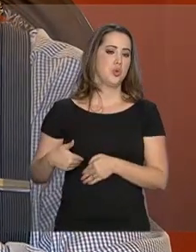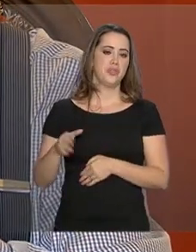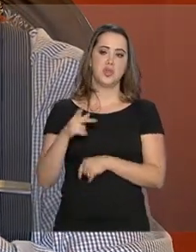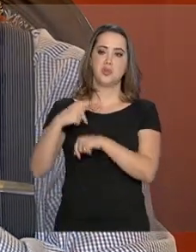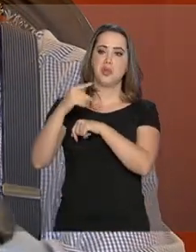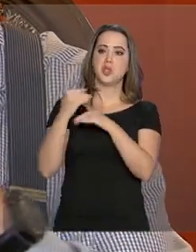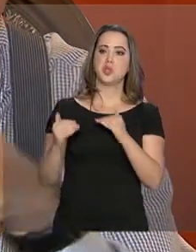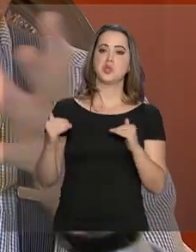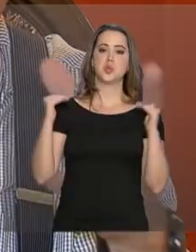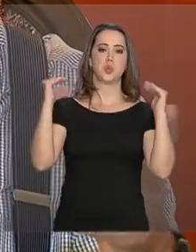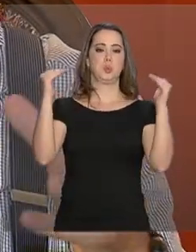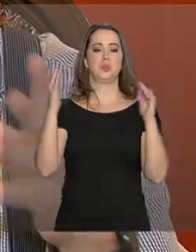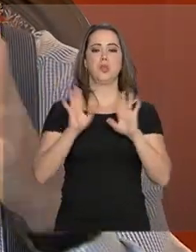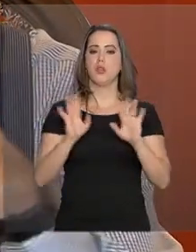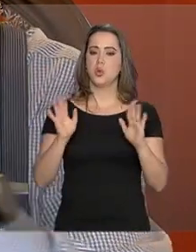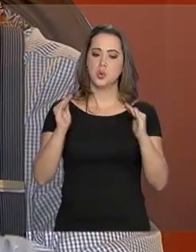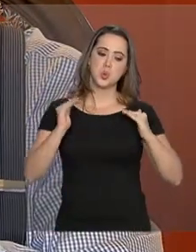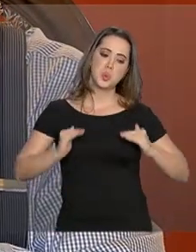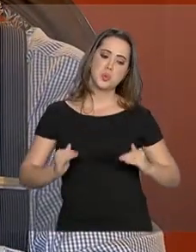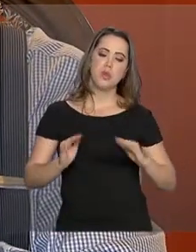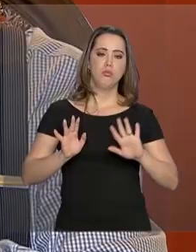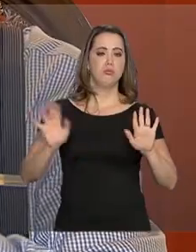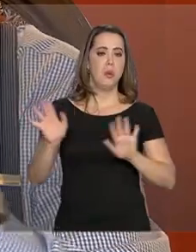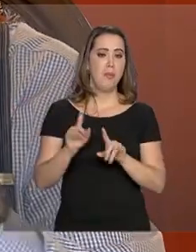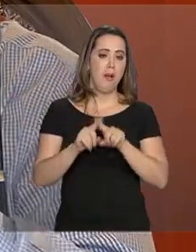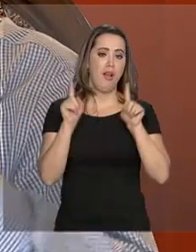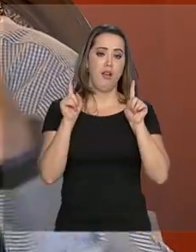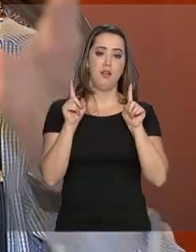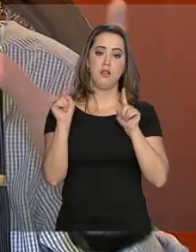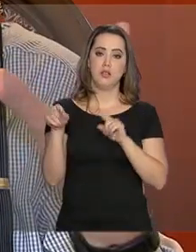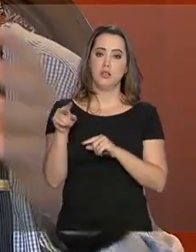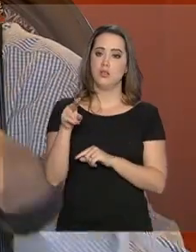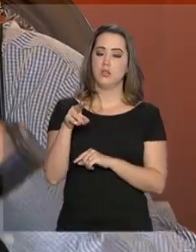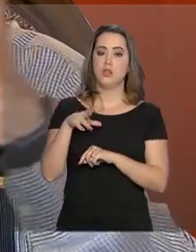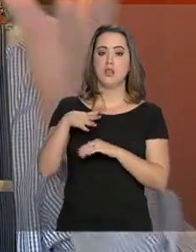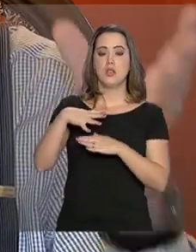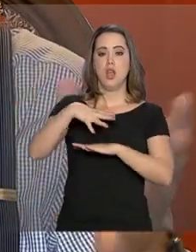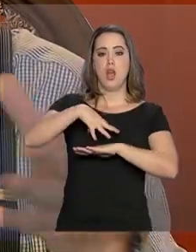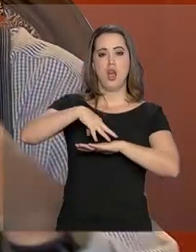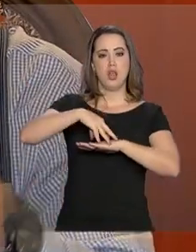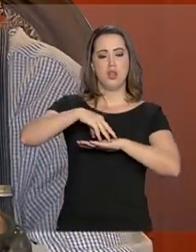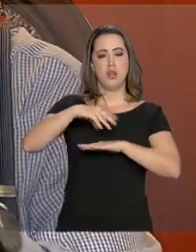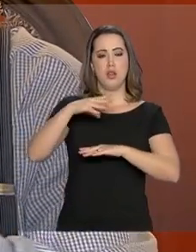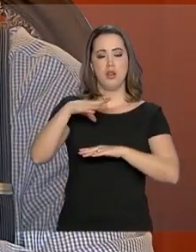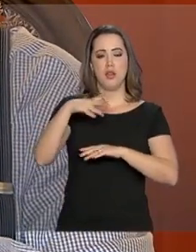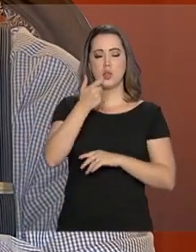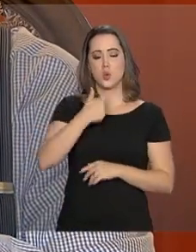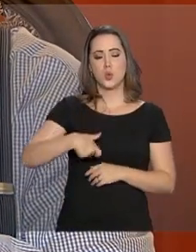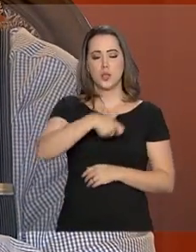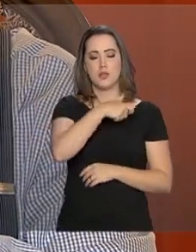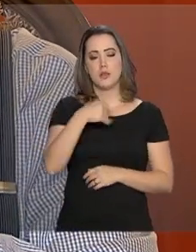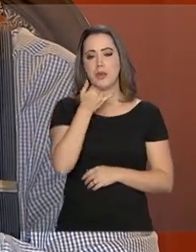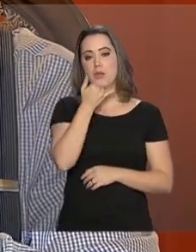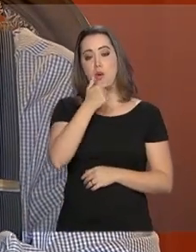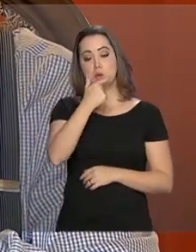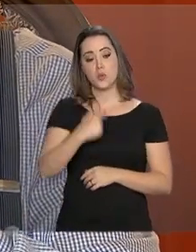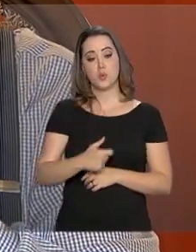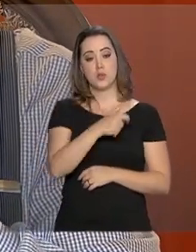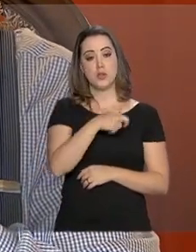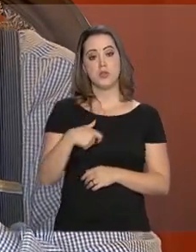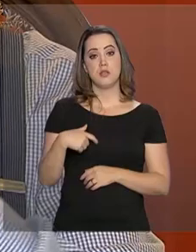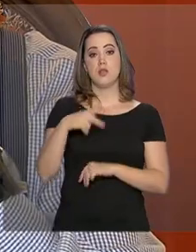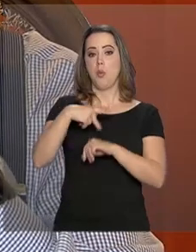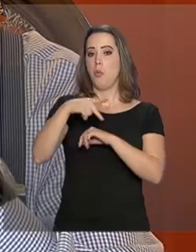desenvolvidos nem de países credores a suíça é um país neutro tradicionalmente um terceiro realiza e